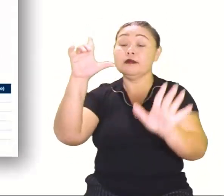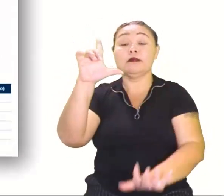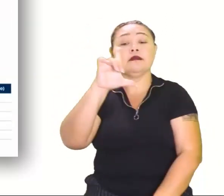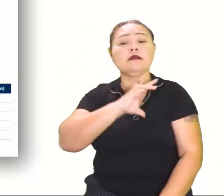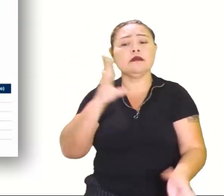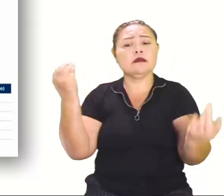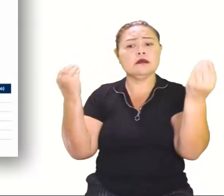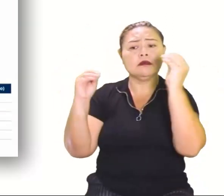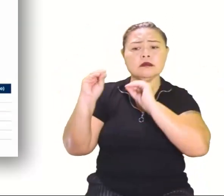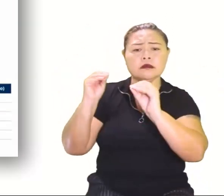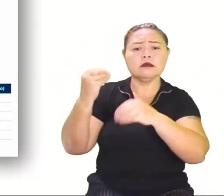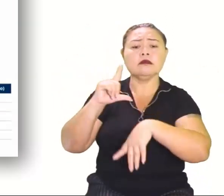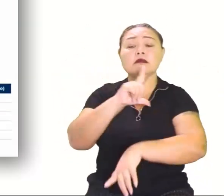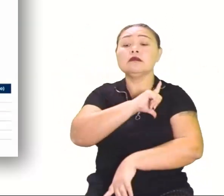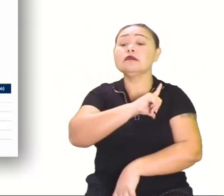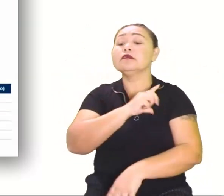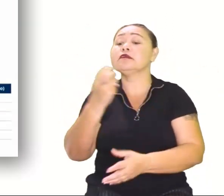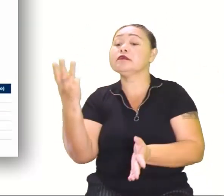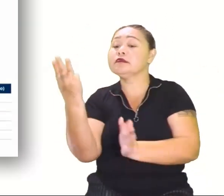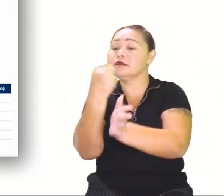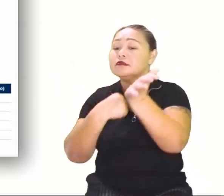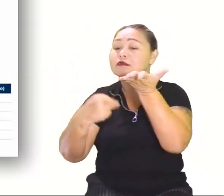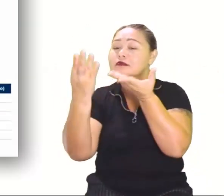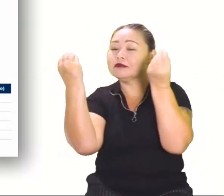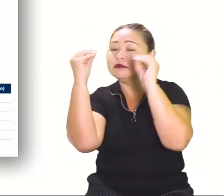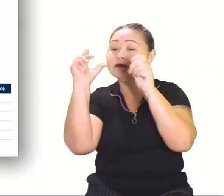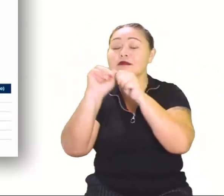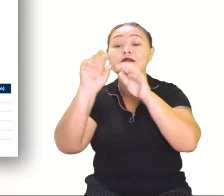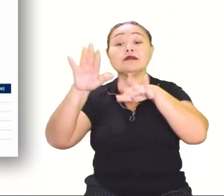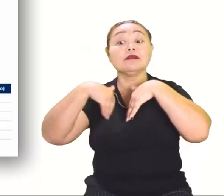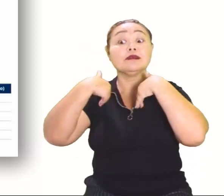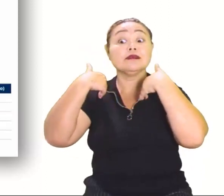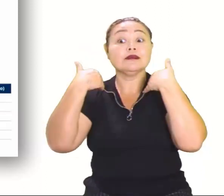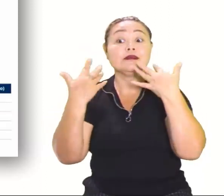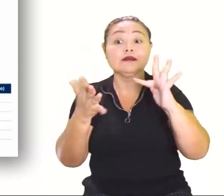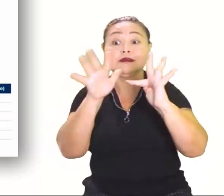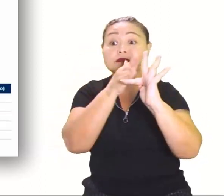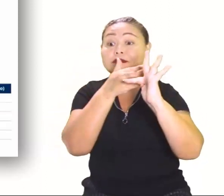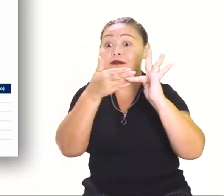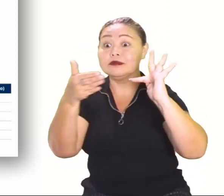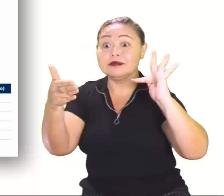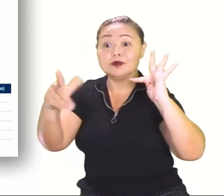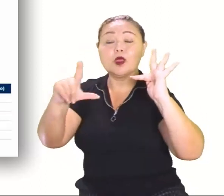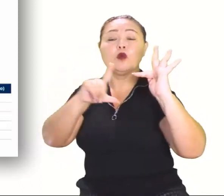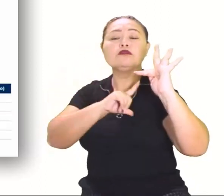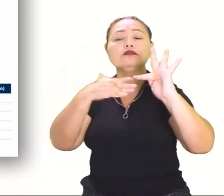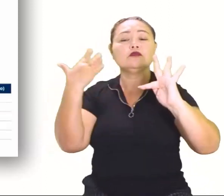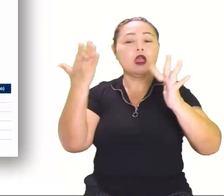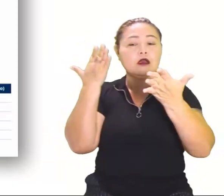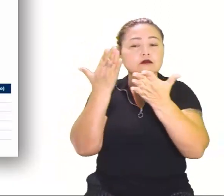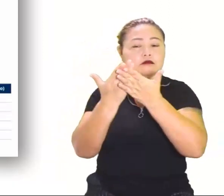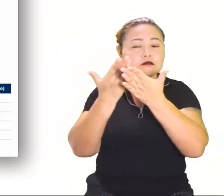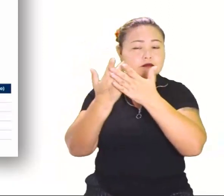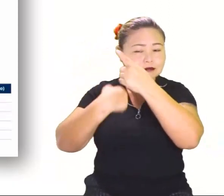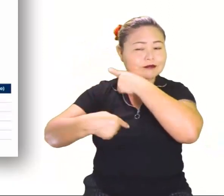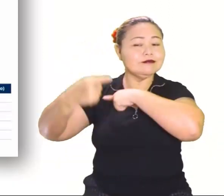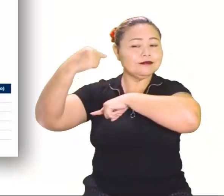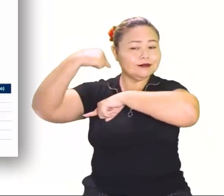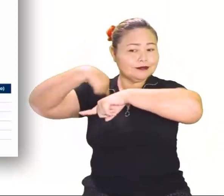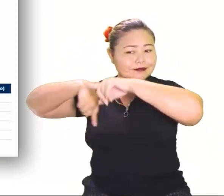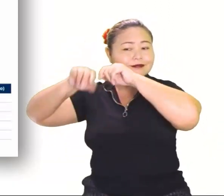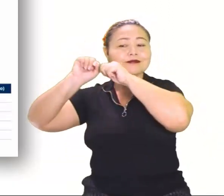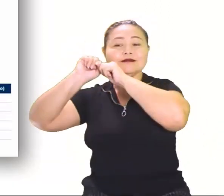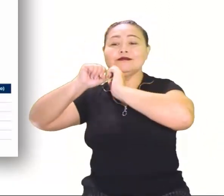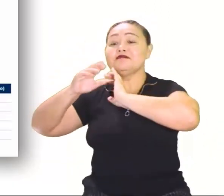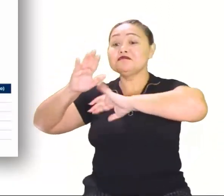vai construindo o nosso mapa mental do assunto, né? Então a função modular, a gente já viu na aula anterior, a gente está repetindo ele aqui, né? Com